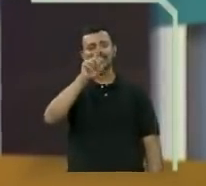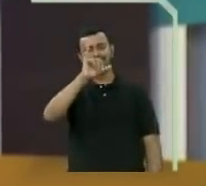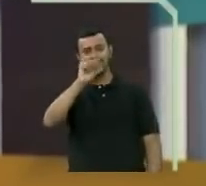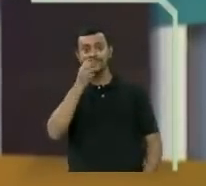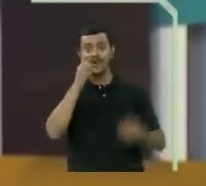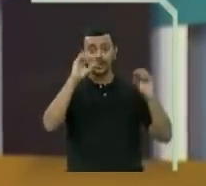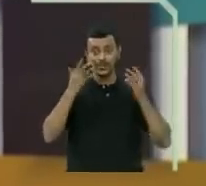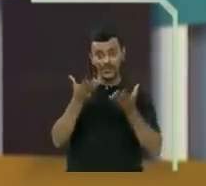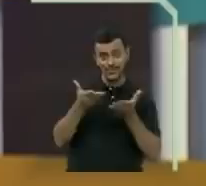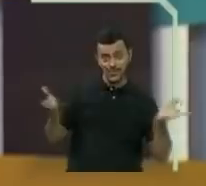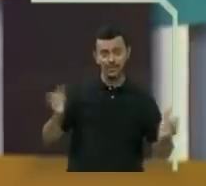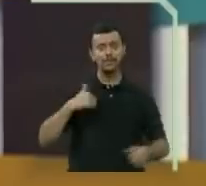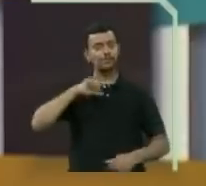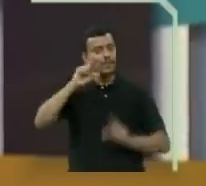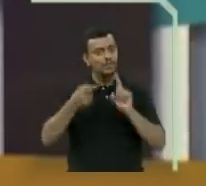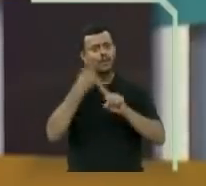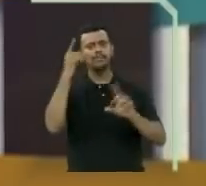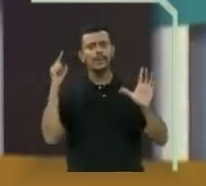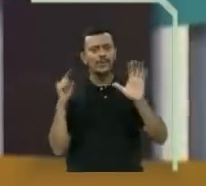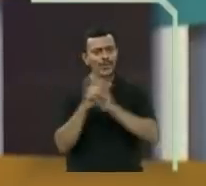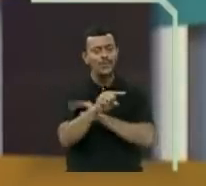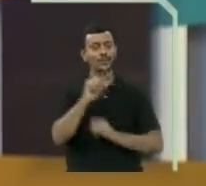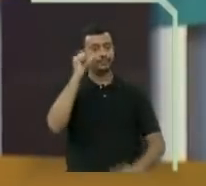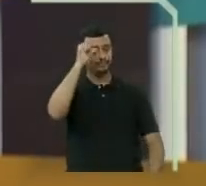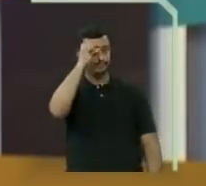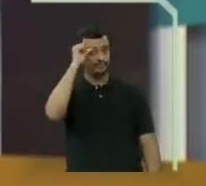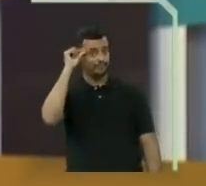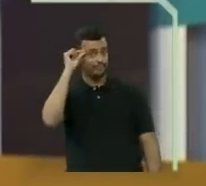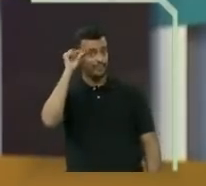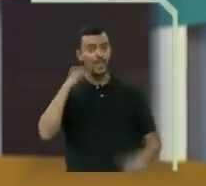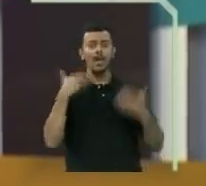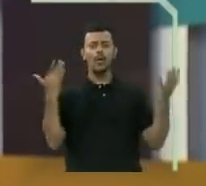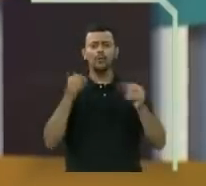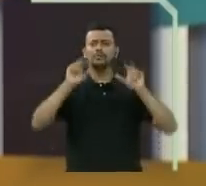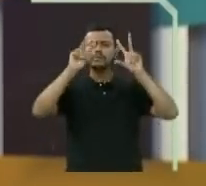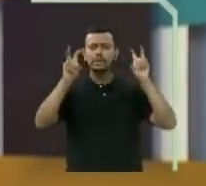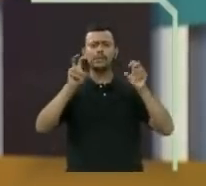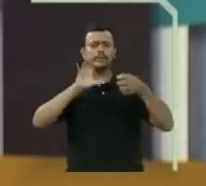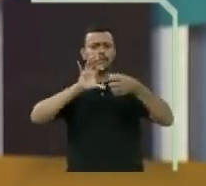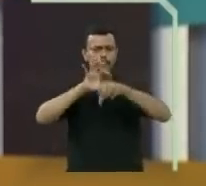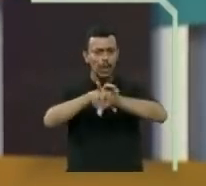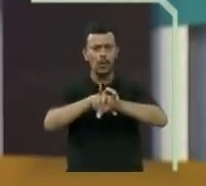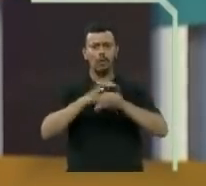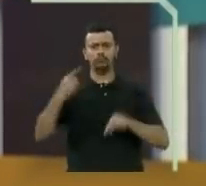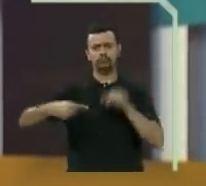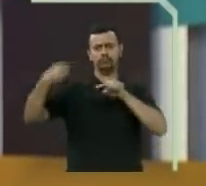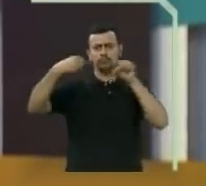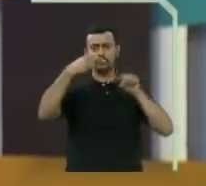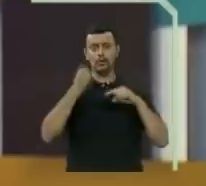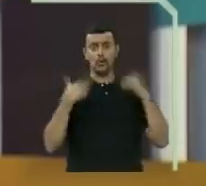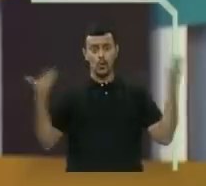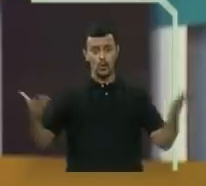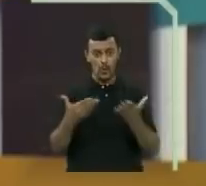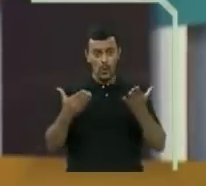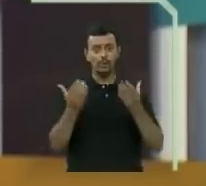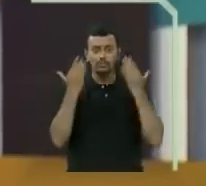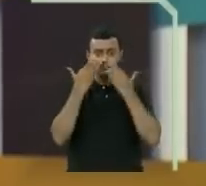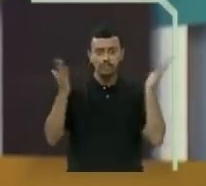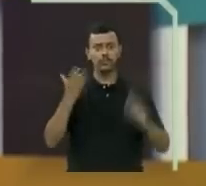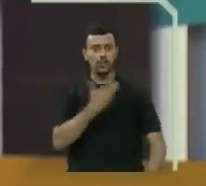para Marcelo Cândido. Marcelo, o tema é segurança pública. Nós, à frente do governo de São Paulo, vamos priorizar segurança